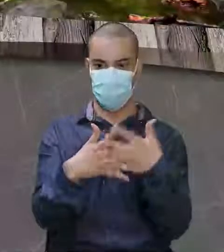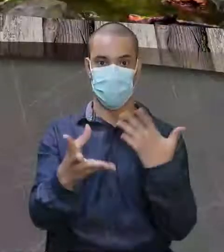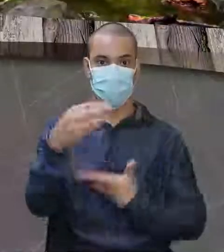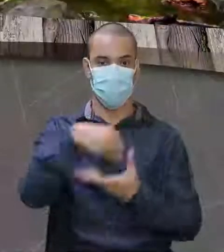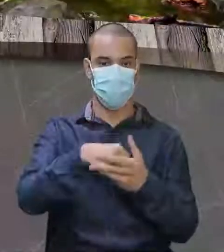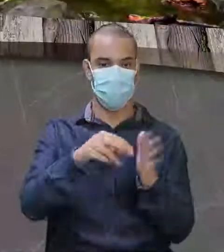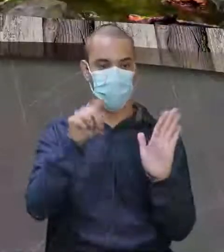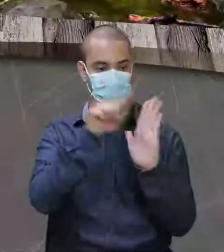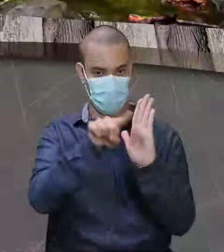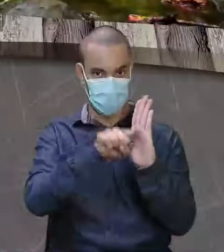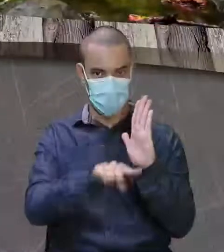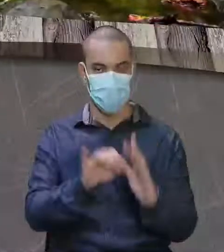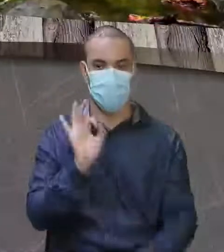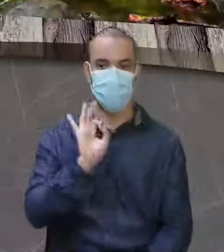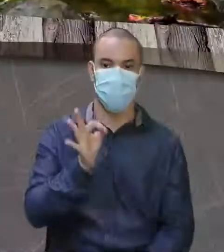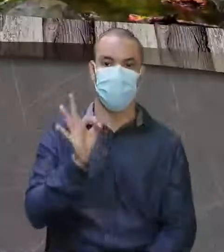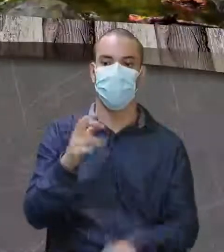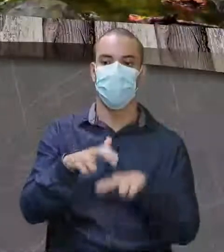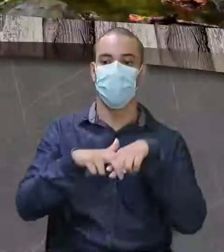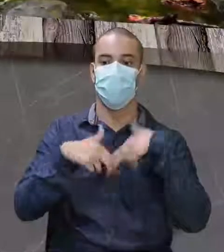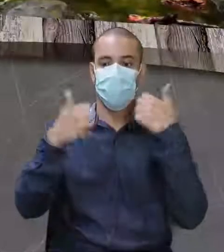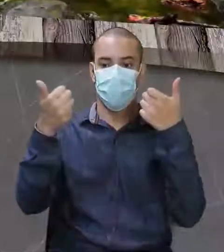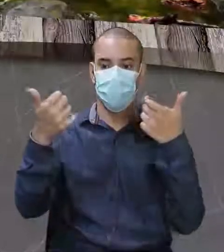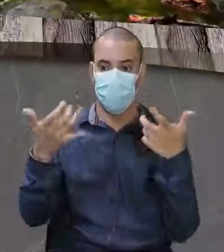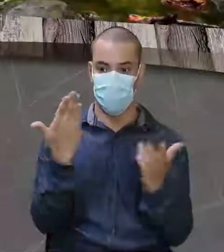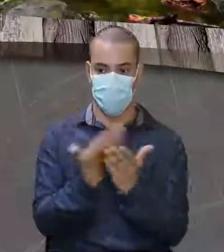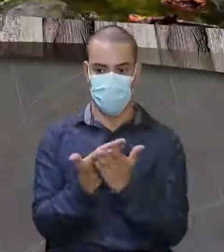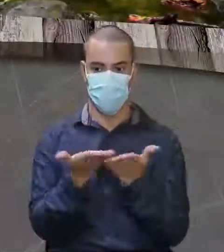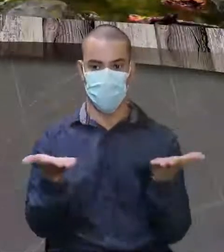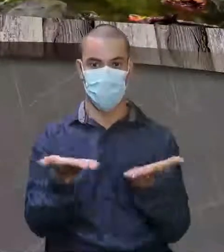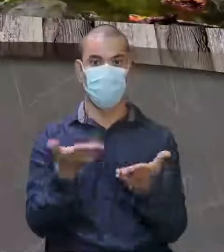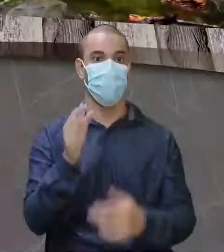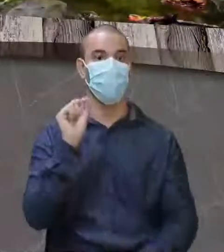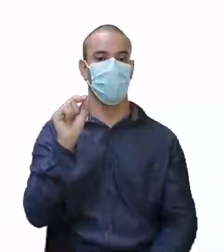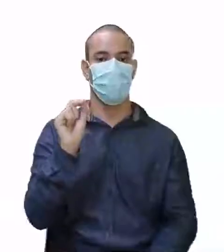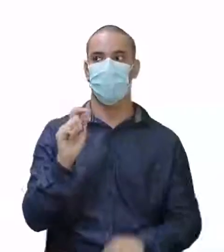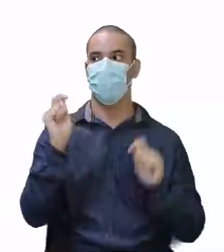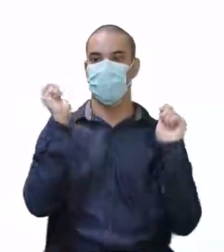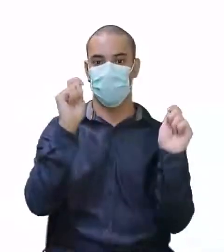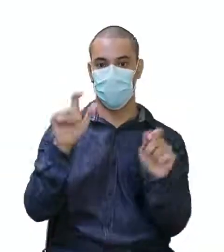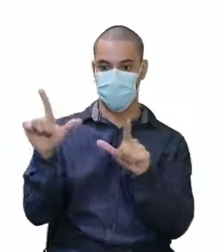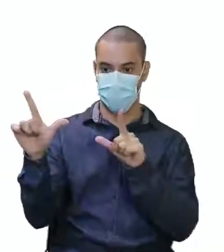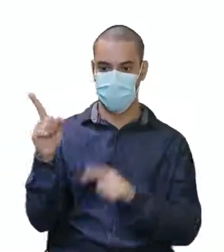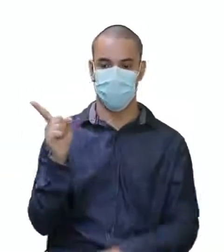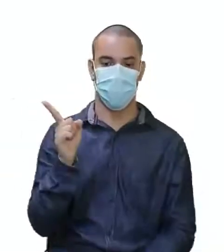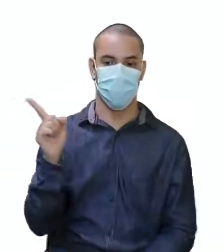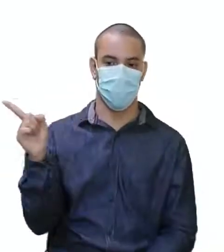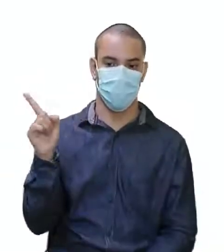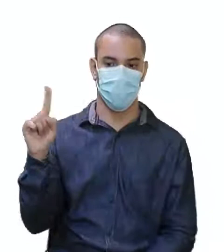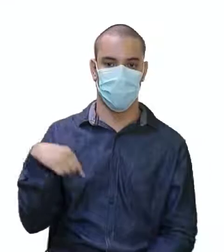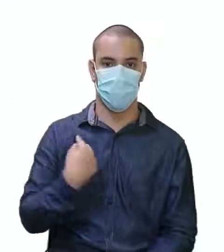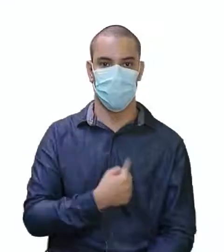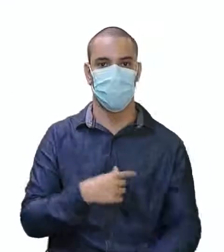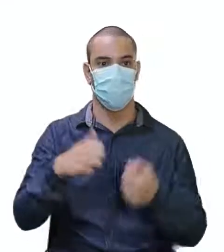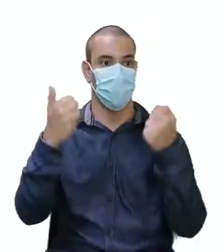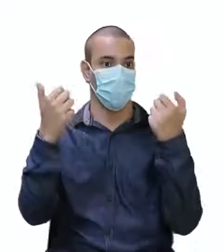das perguntas. Tá bom? E sobre a aula de hoje, joga na tela, como eu acabei de falar, a gente